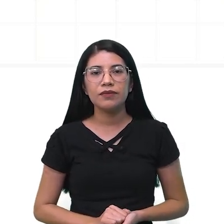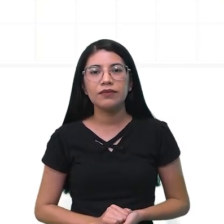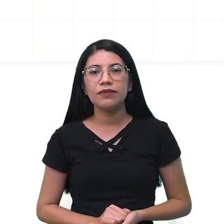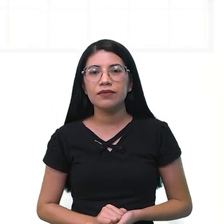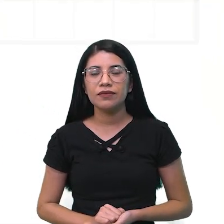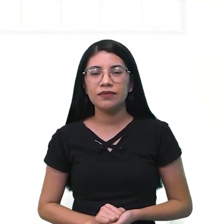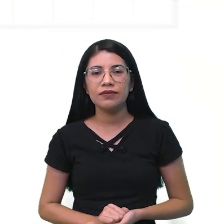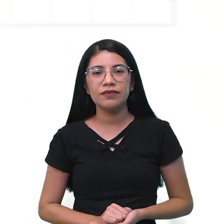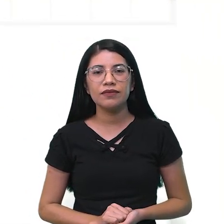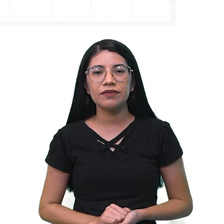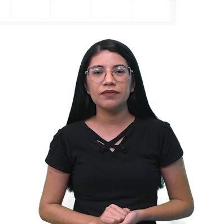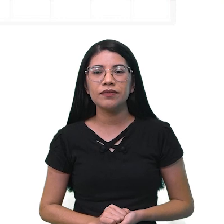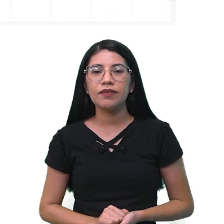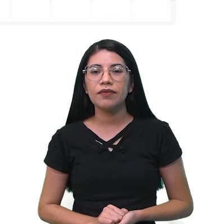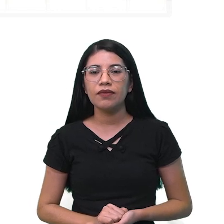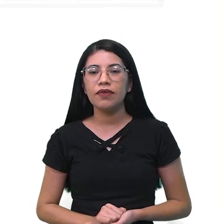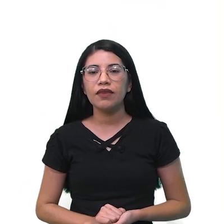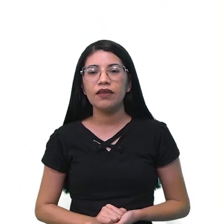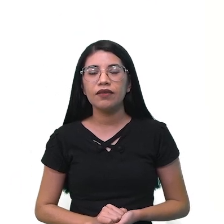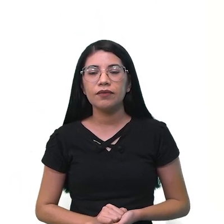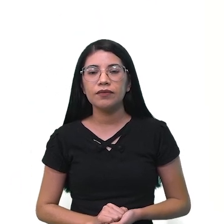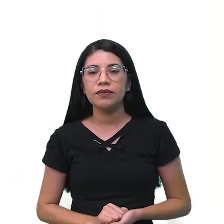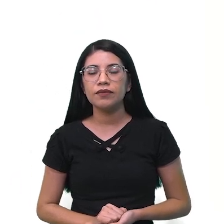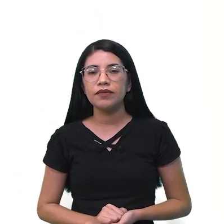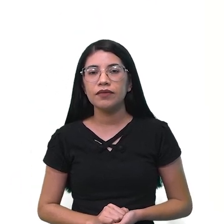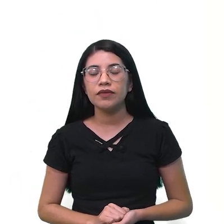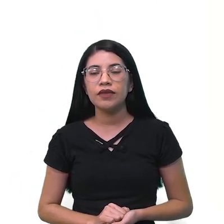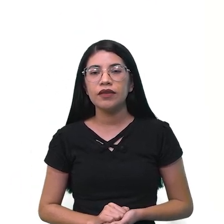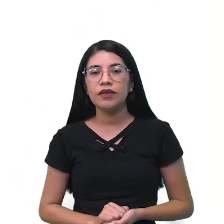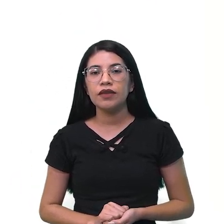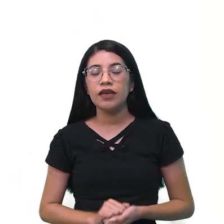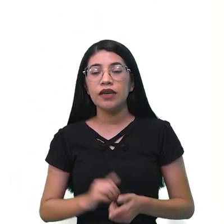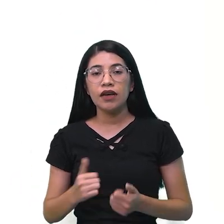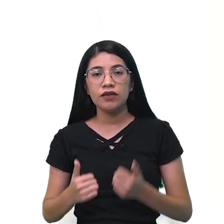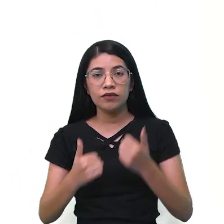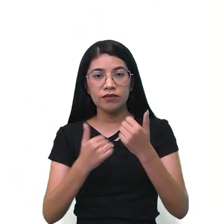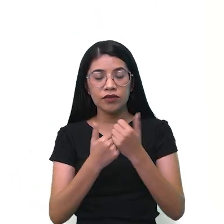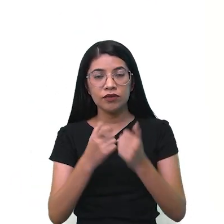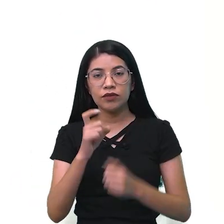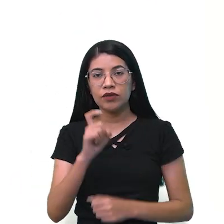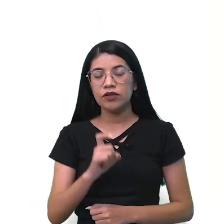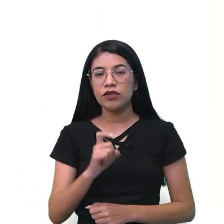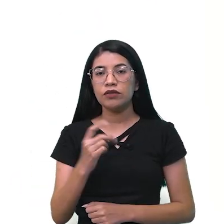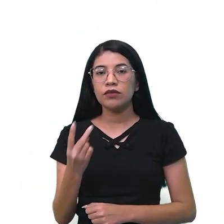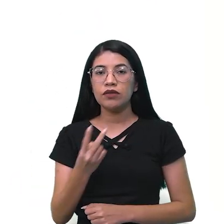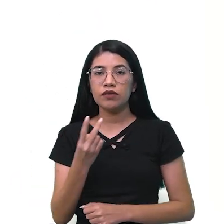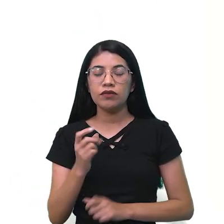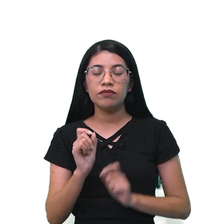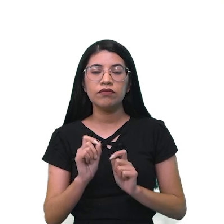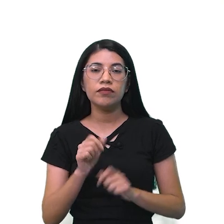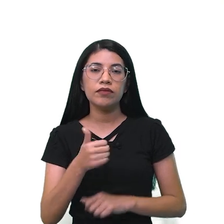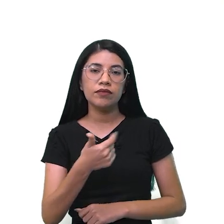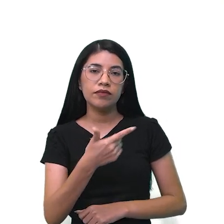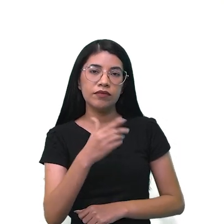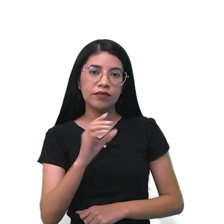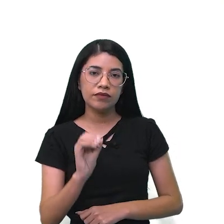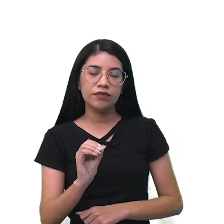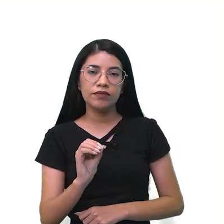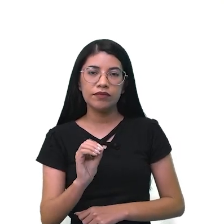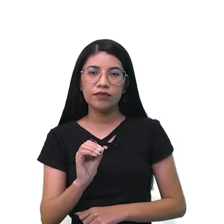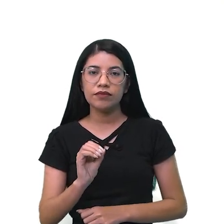Ok? Onde tiver o valor x, eu vou substituir por quanto? Por 120,